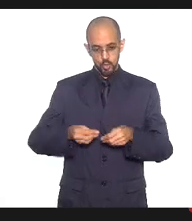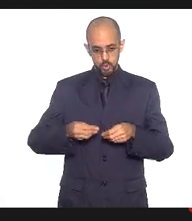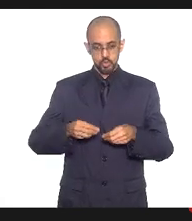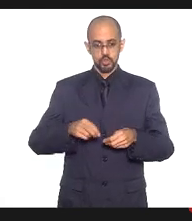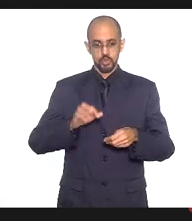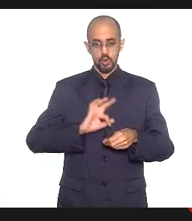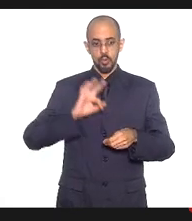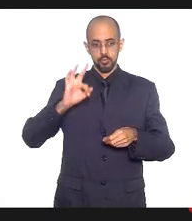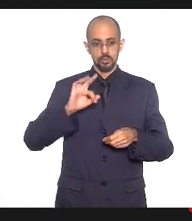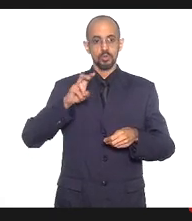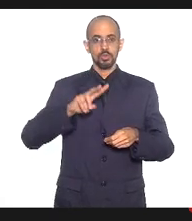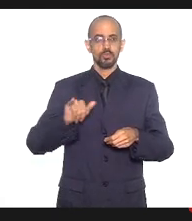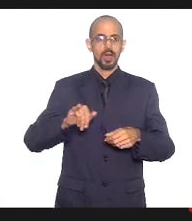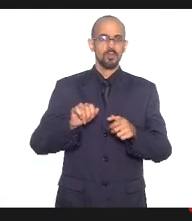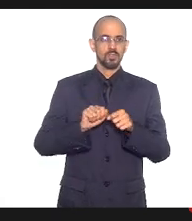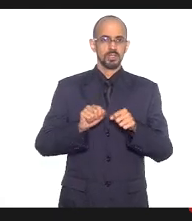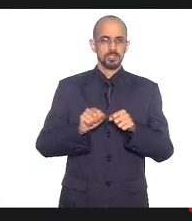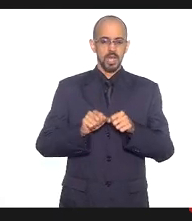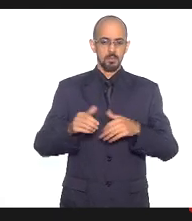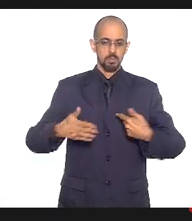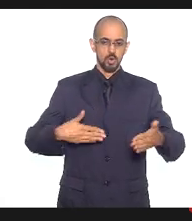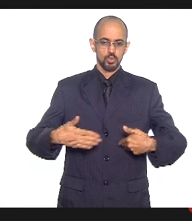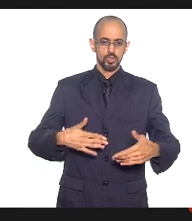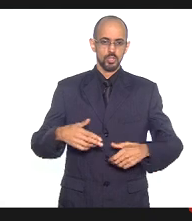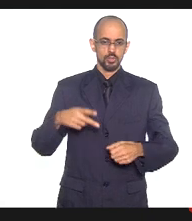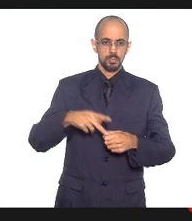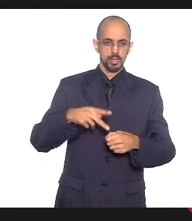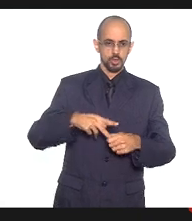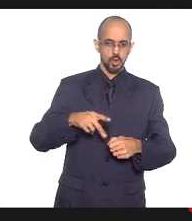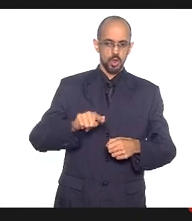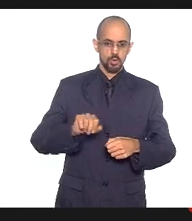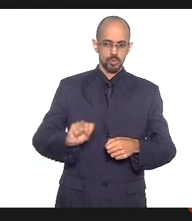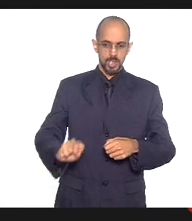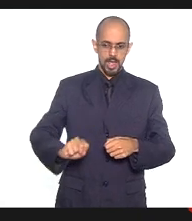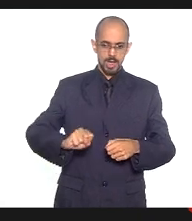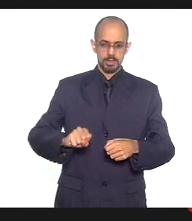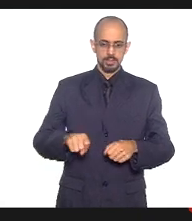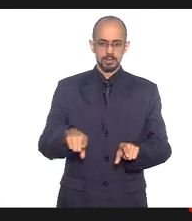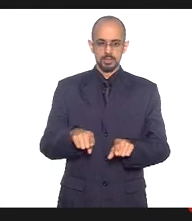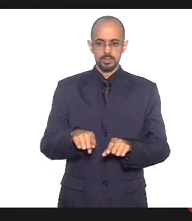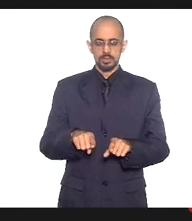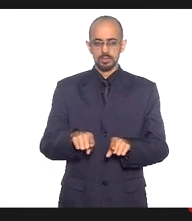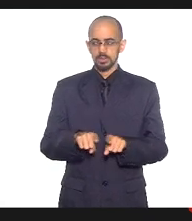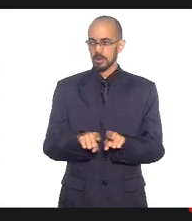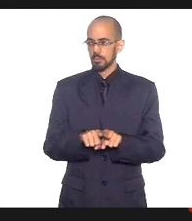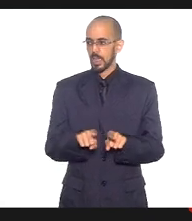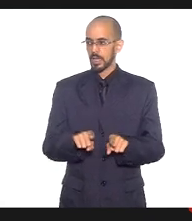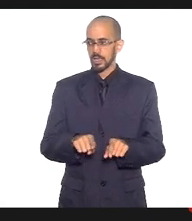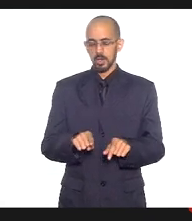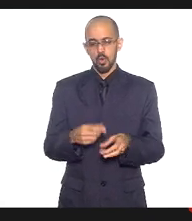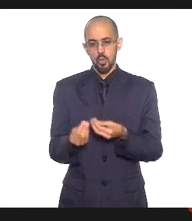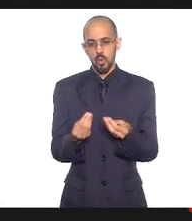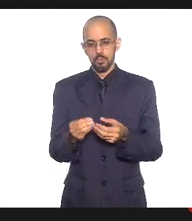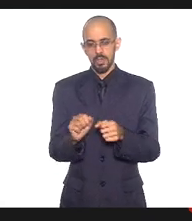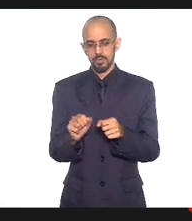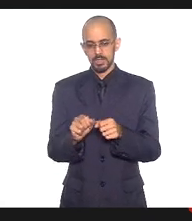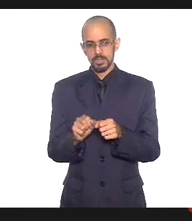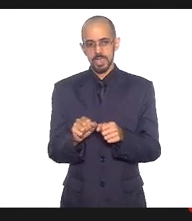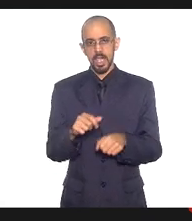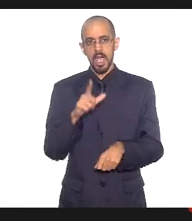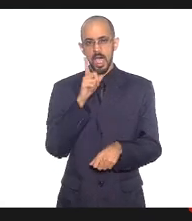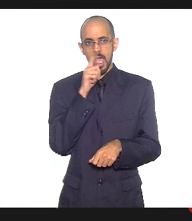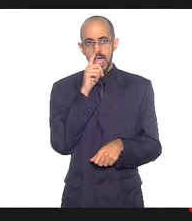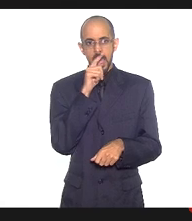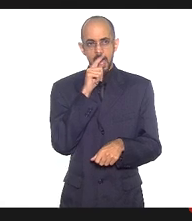a produção, produção de petróleo, de gás, a injeção de gás, a injeção de água. Também é nessa etapa